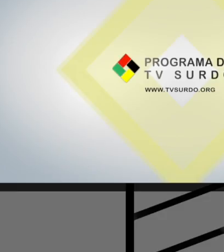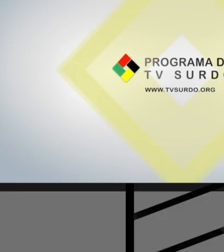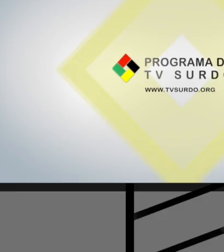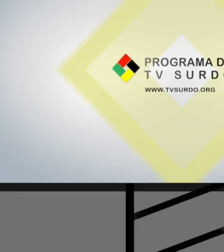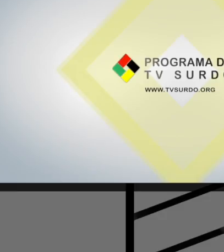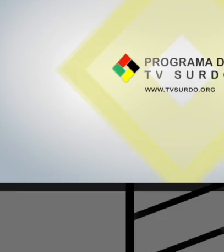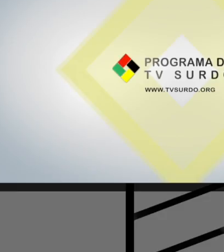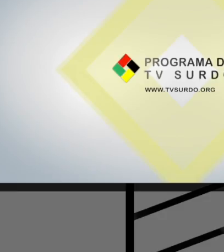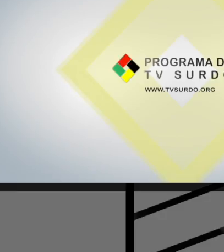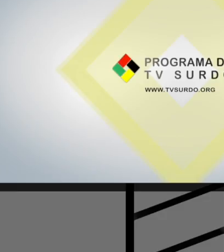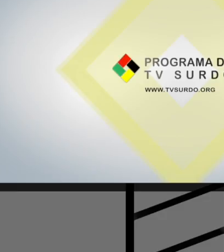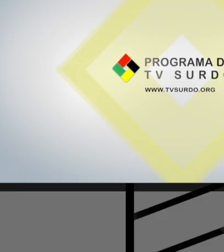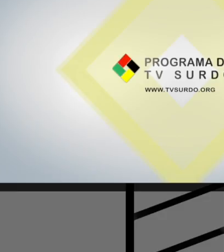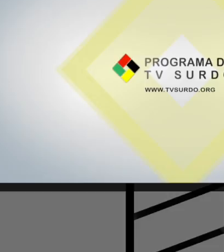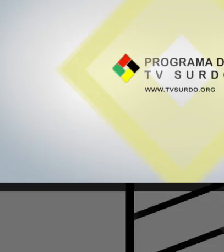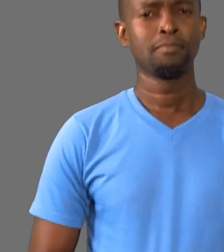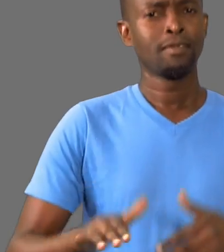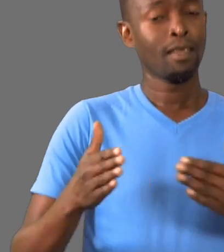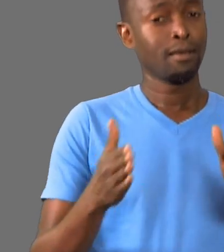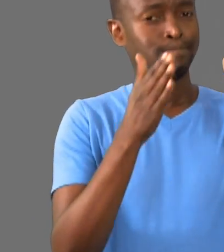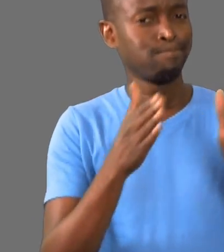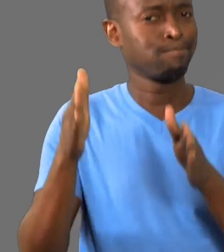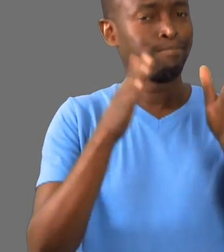com necessidade educativa especiais.